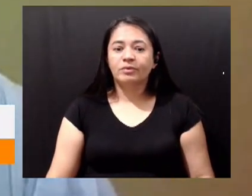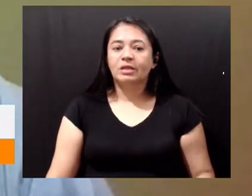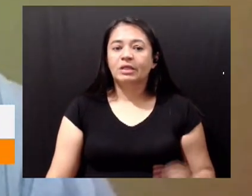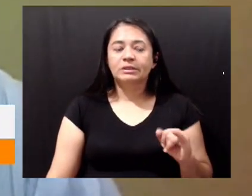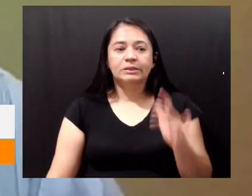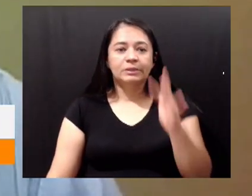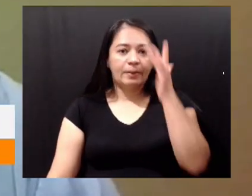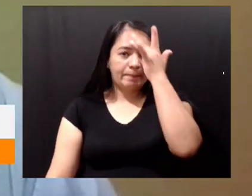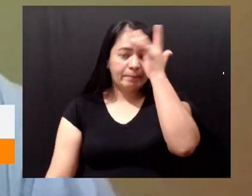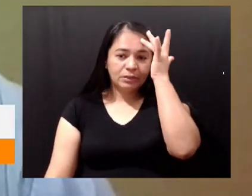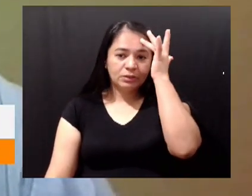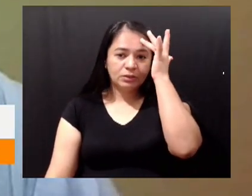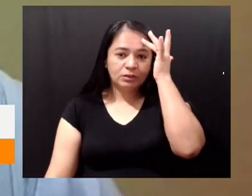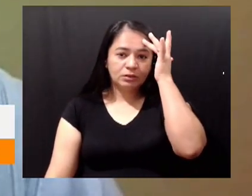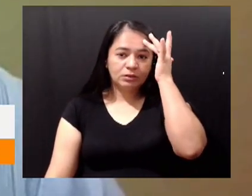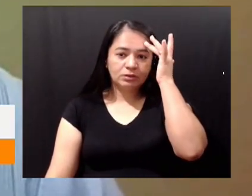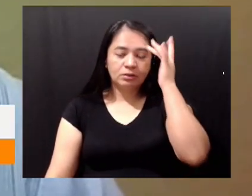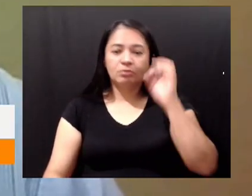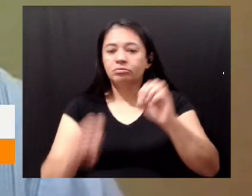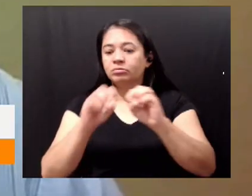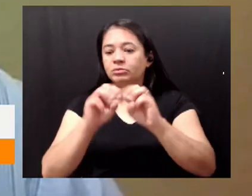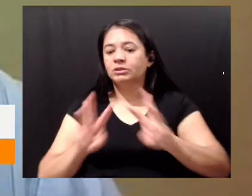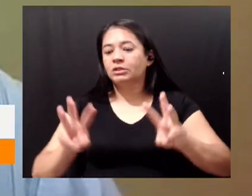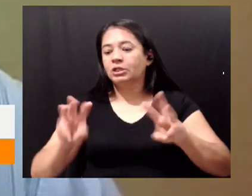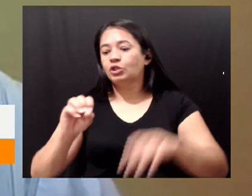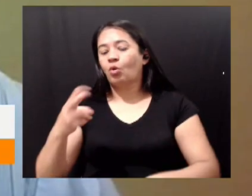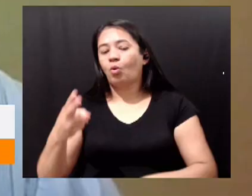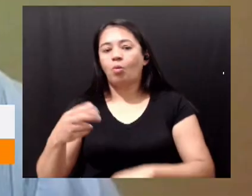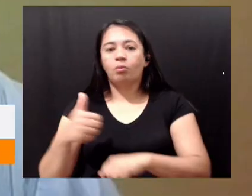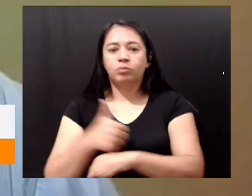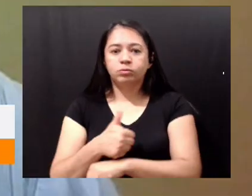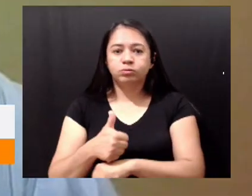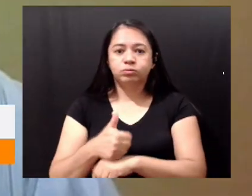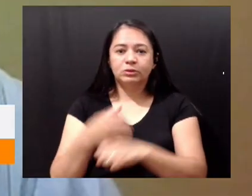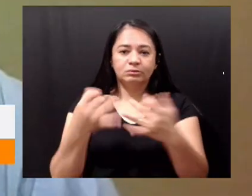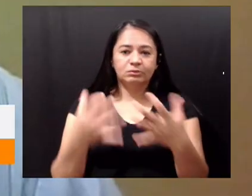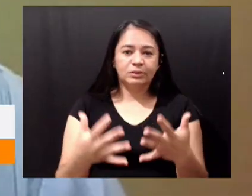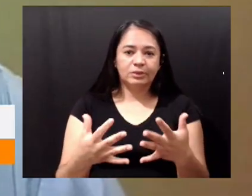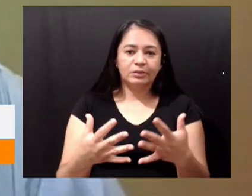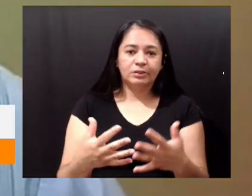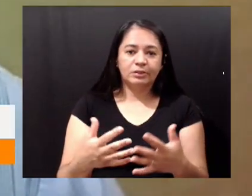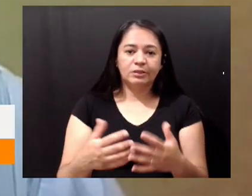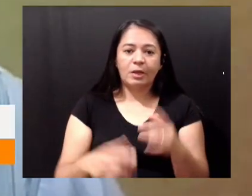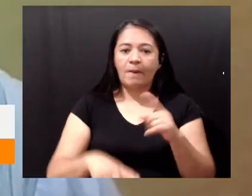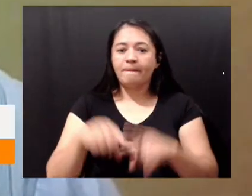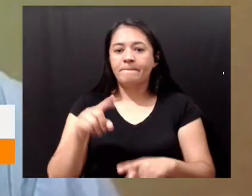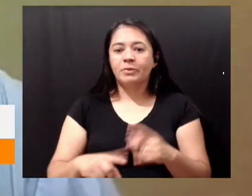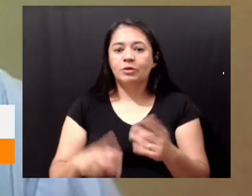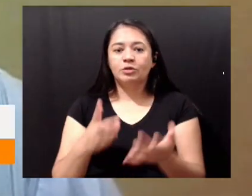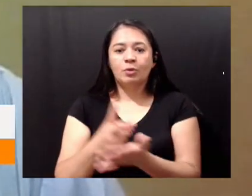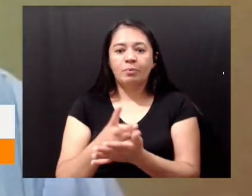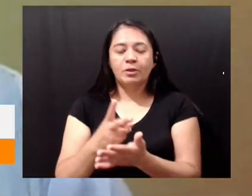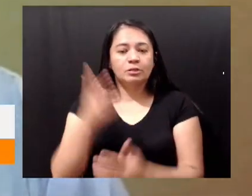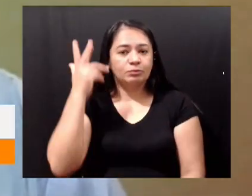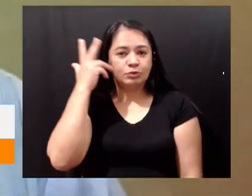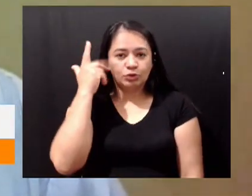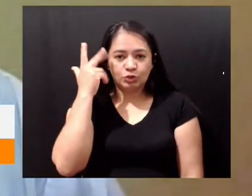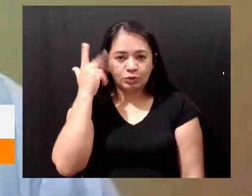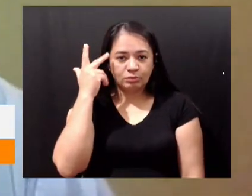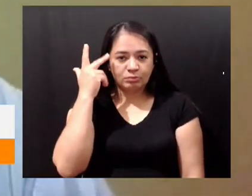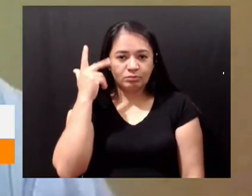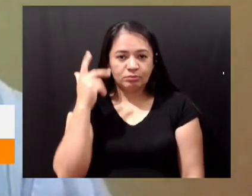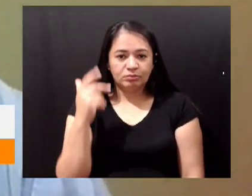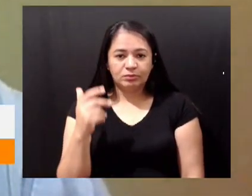qualquer site, qualquer profissional disser que tal produto, mesmo produto natural, de origem natural, não tem